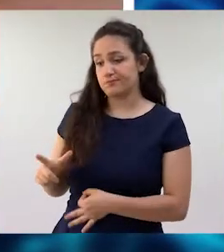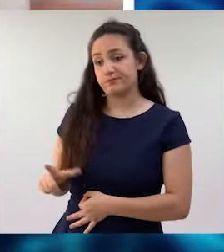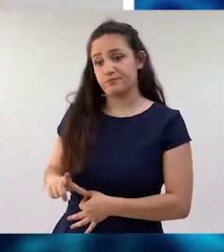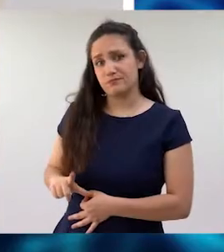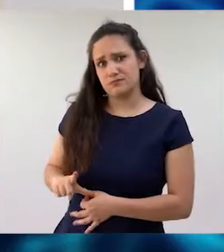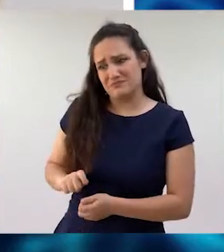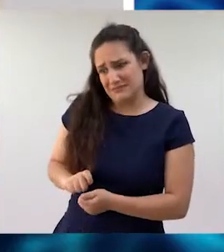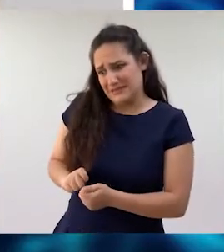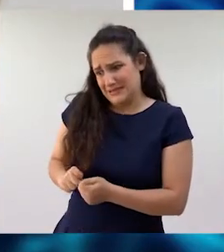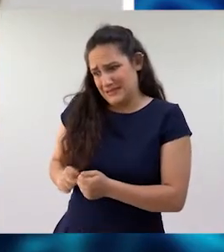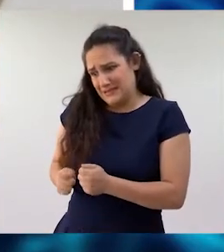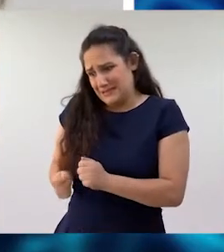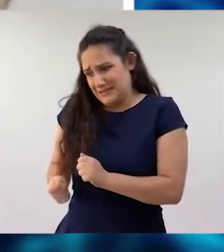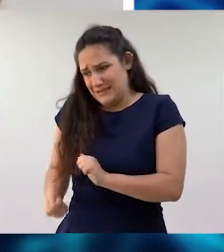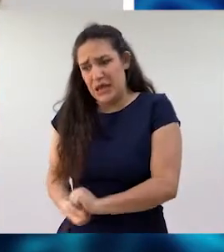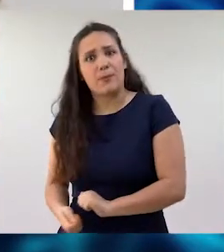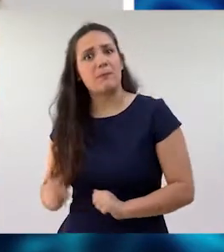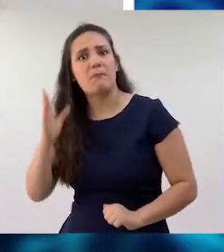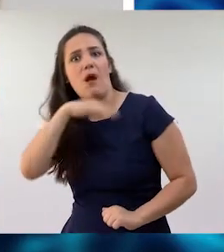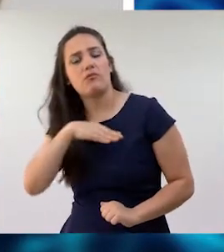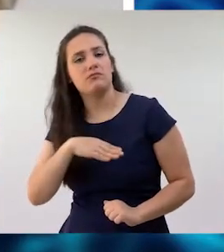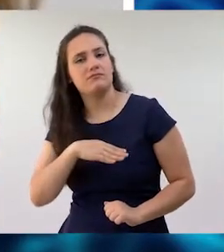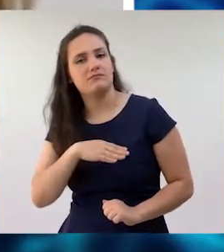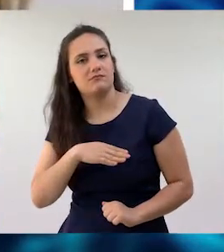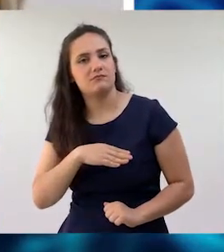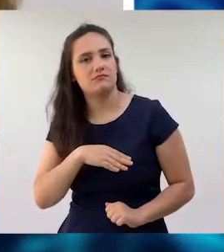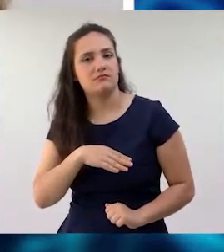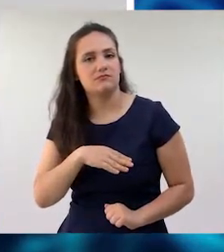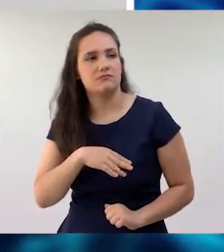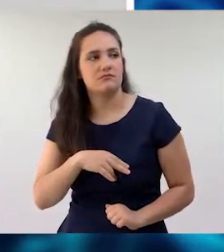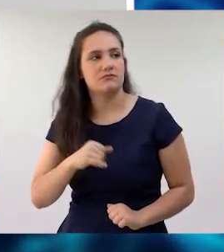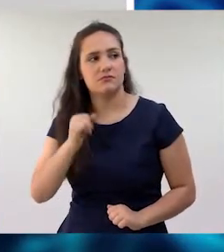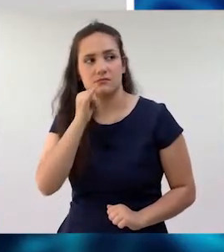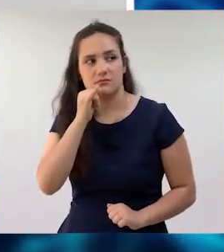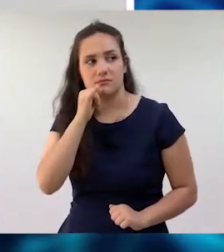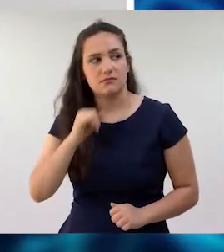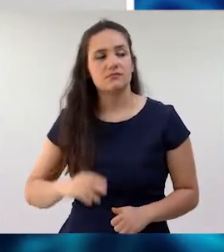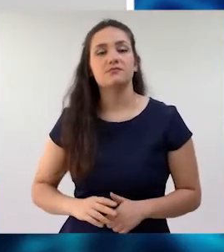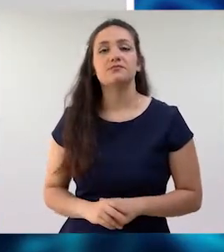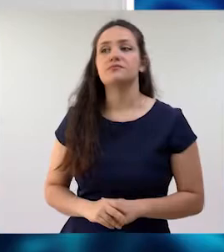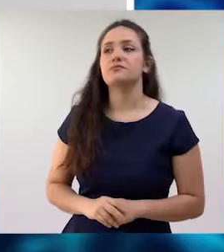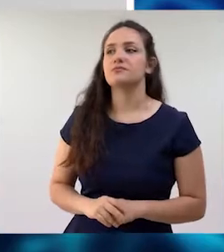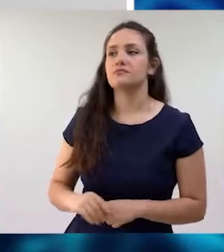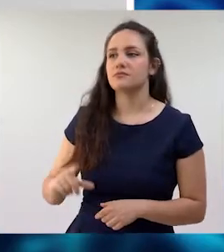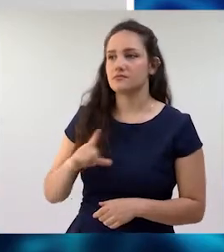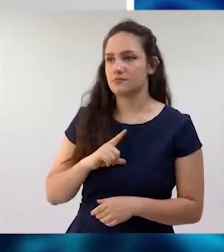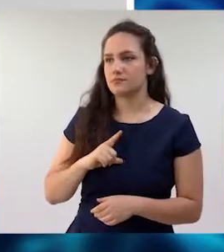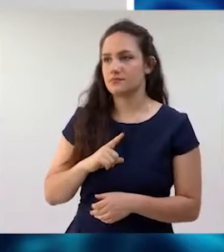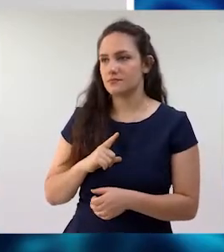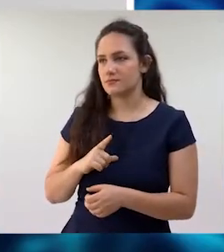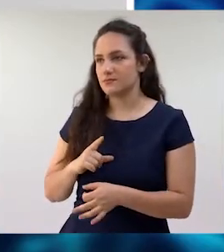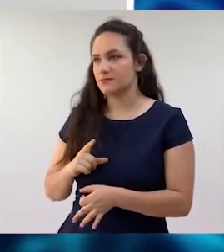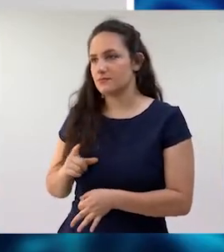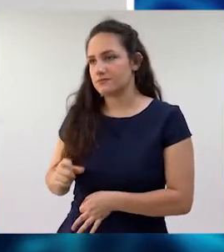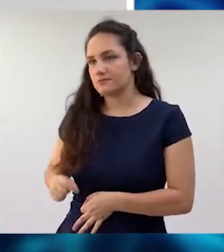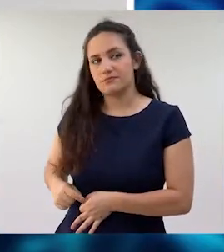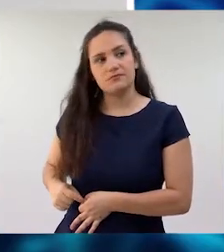E como o pólipo é como se fosse uma verruguinha, essa lesão, ela já pode ser maligna, ela já pode